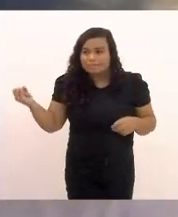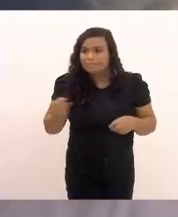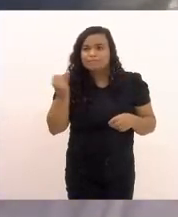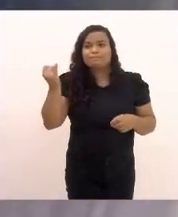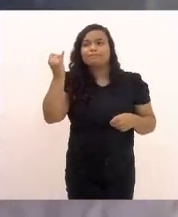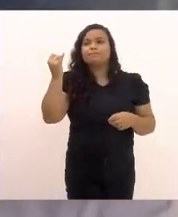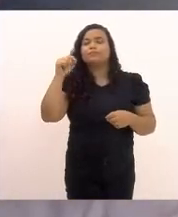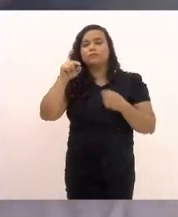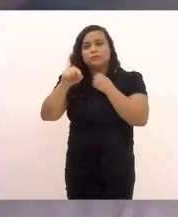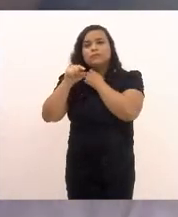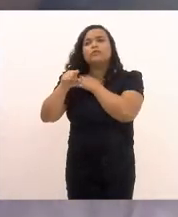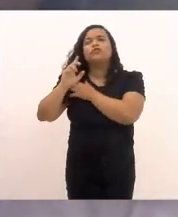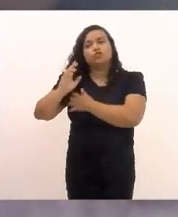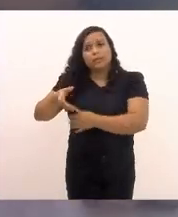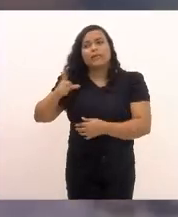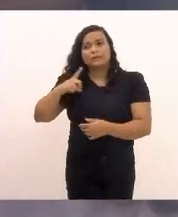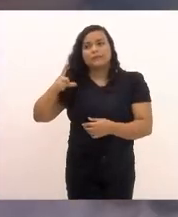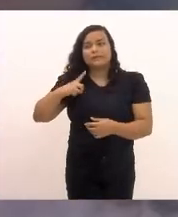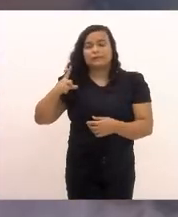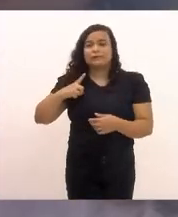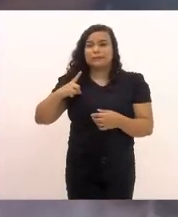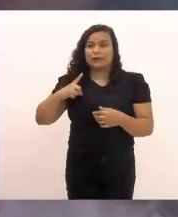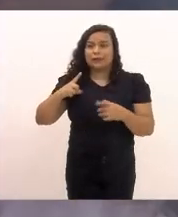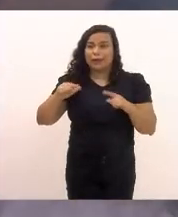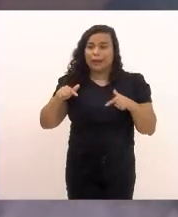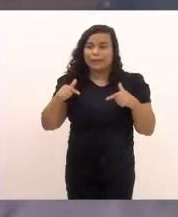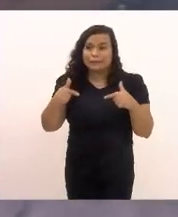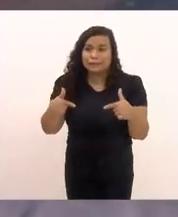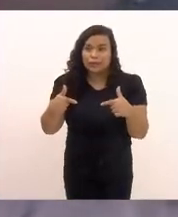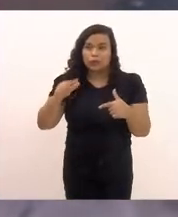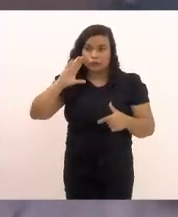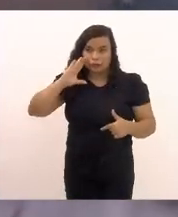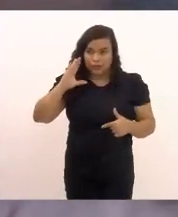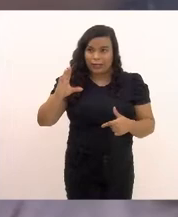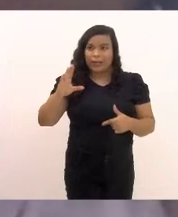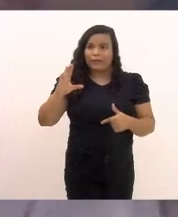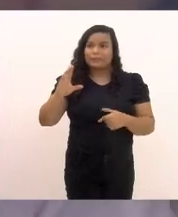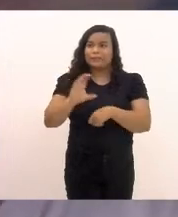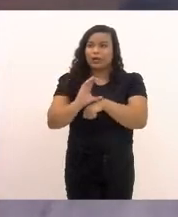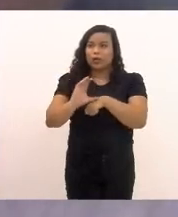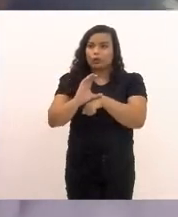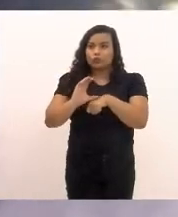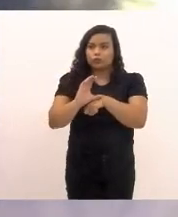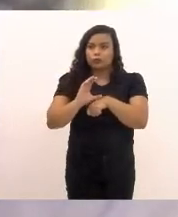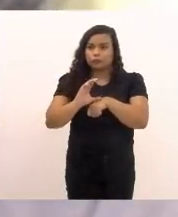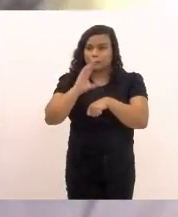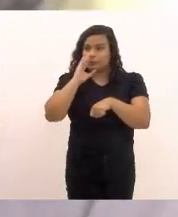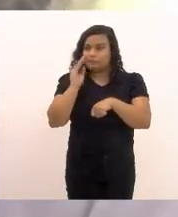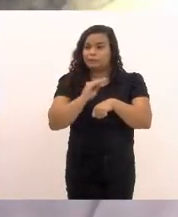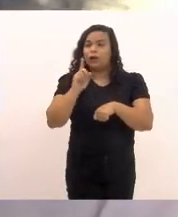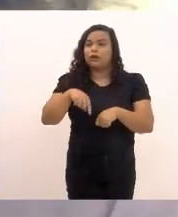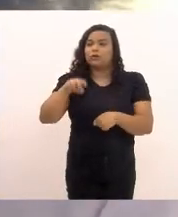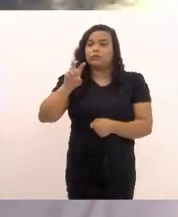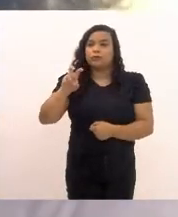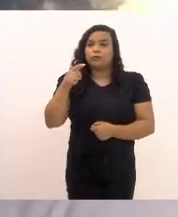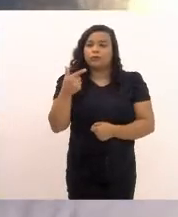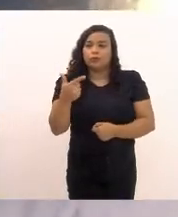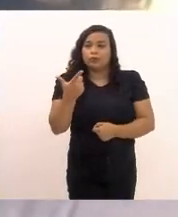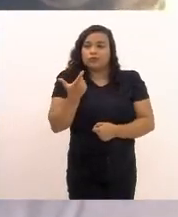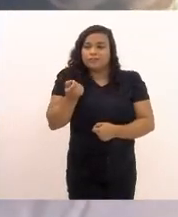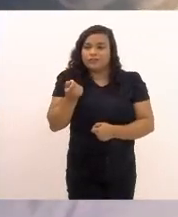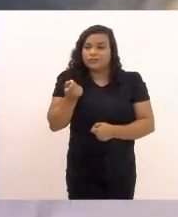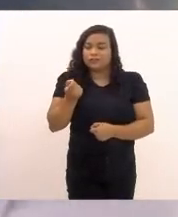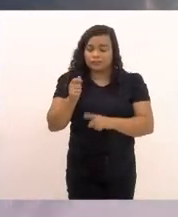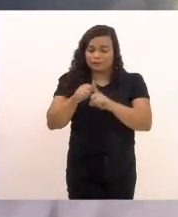de uma ADI, uma ação direta de inconstitucionalidade, a 5220, de março de 2021, que